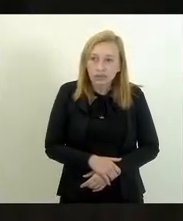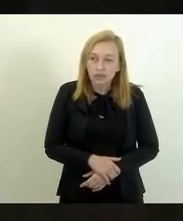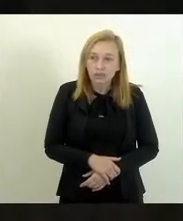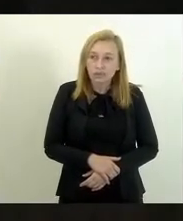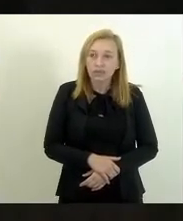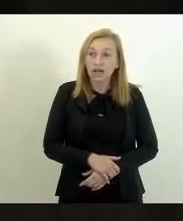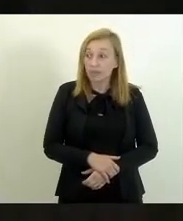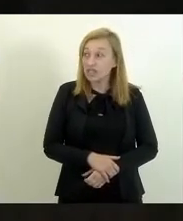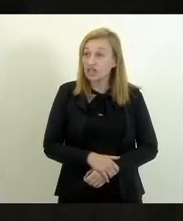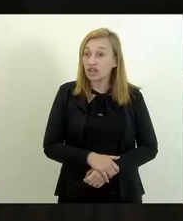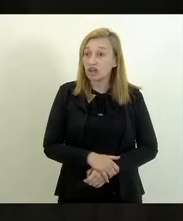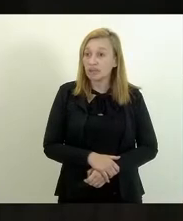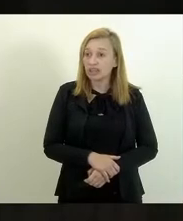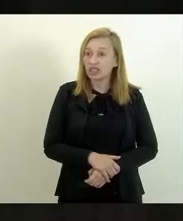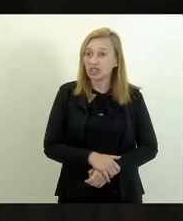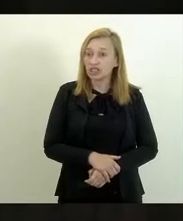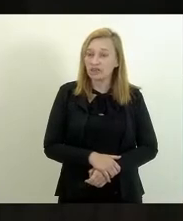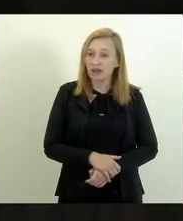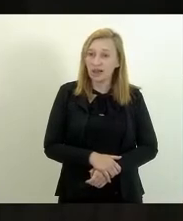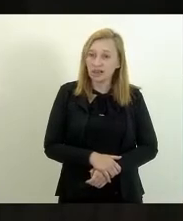e...